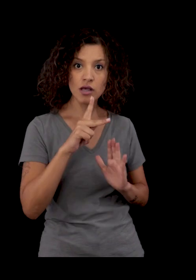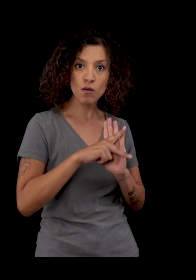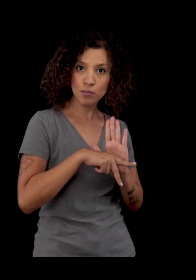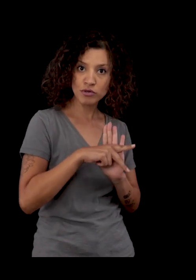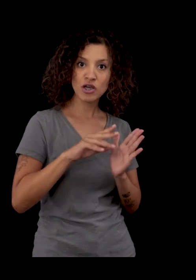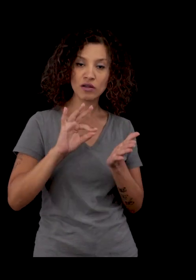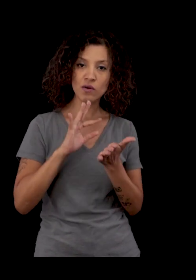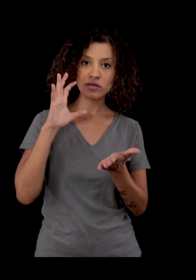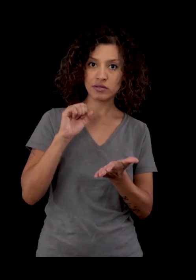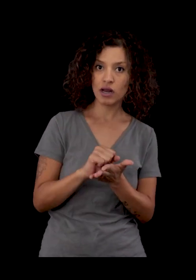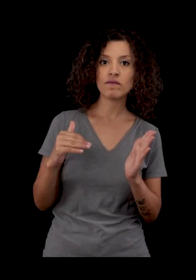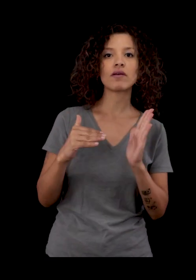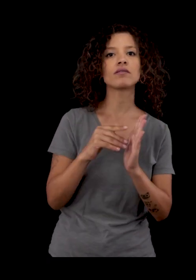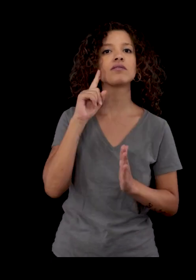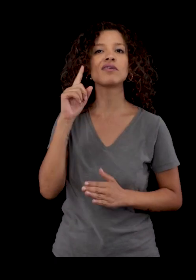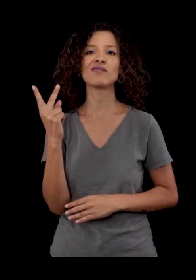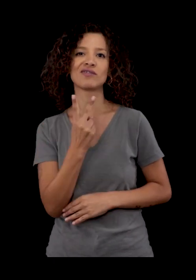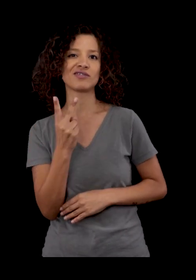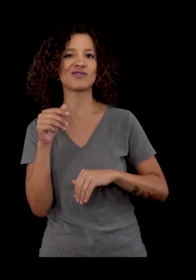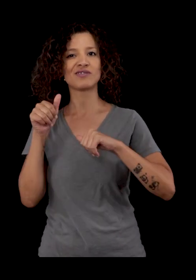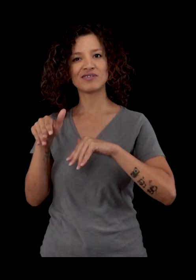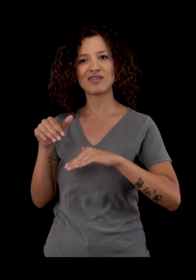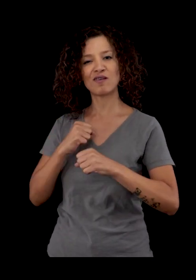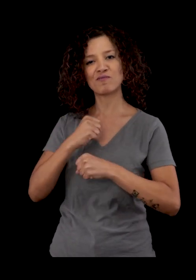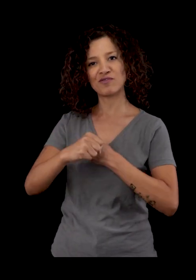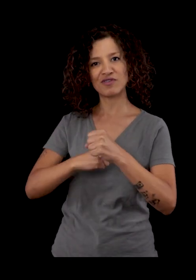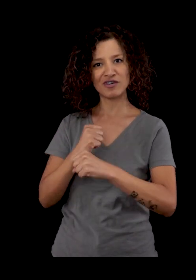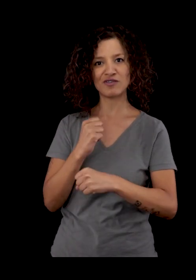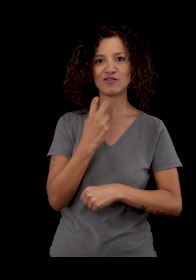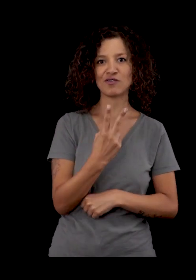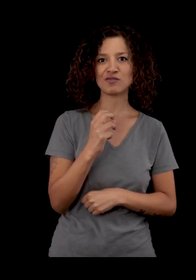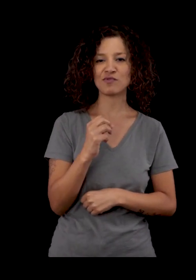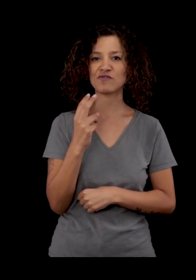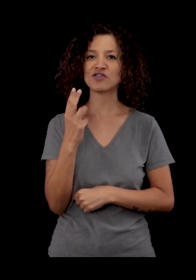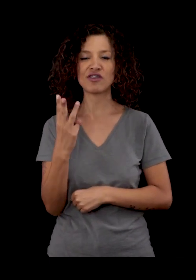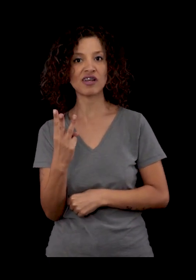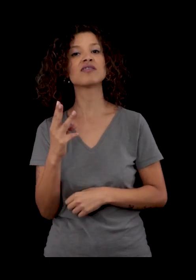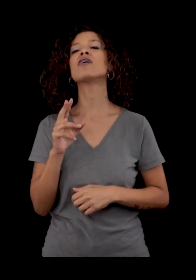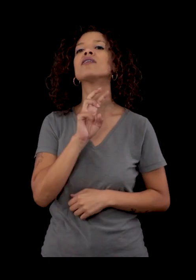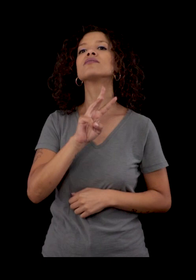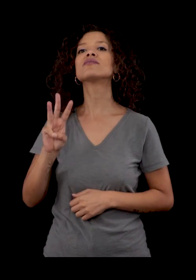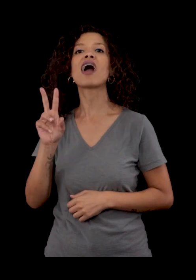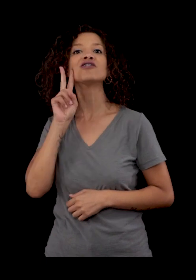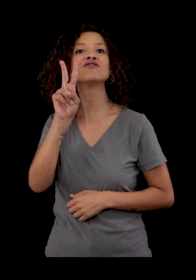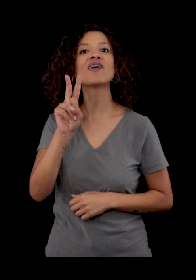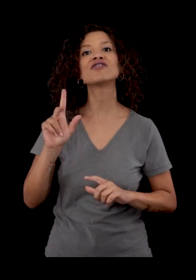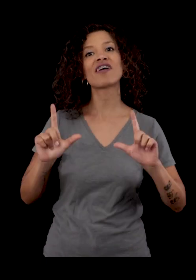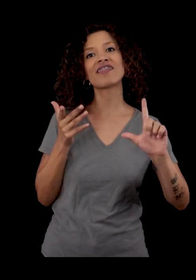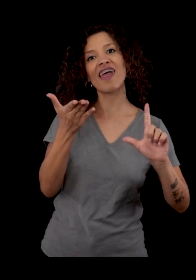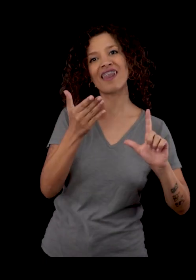projeto até 22 de setembro de 2023 neste site que aparece na tela,